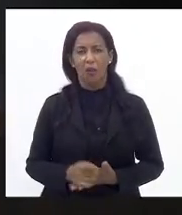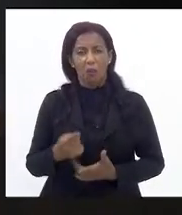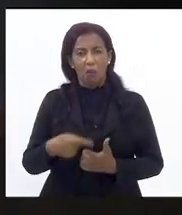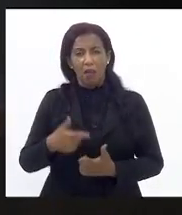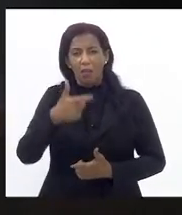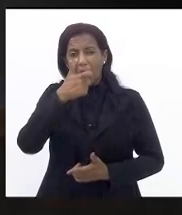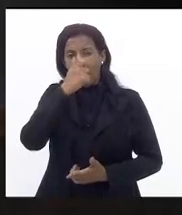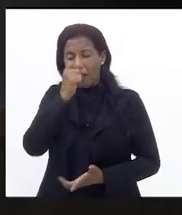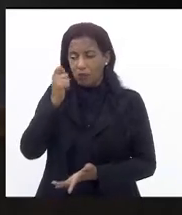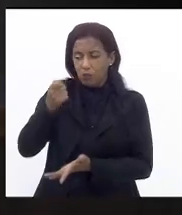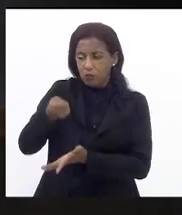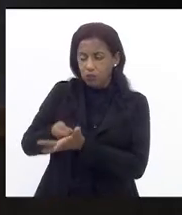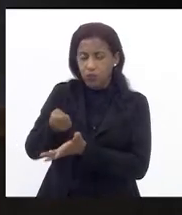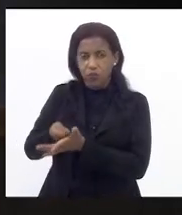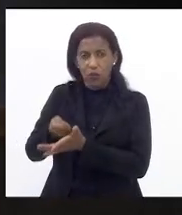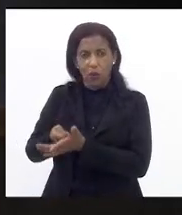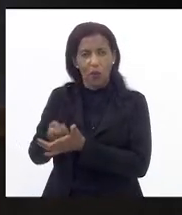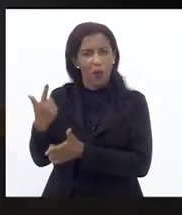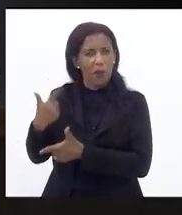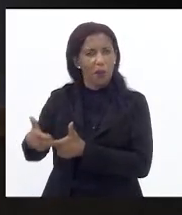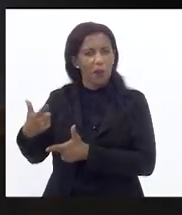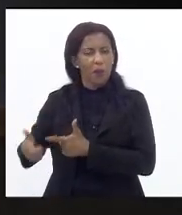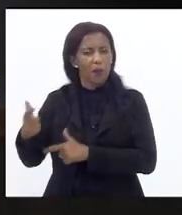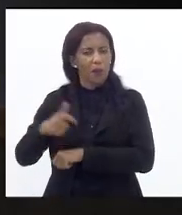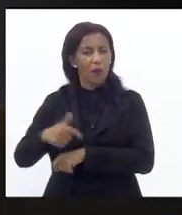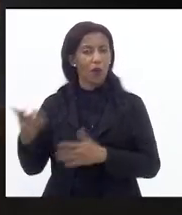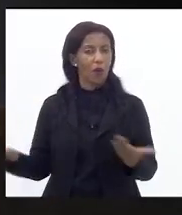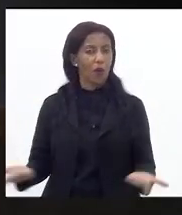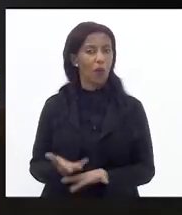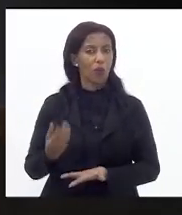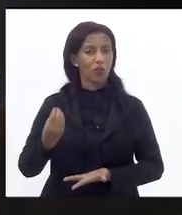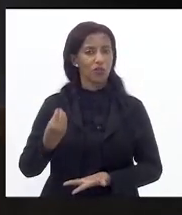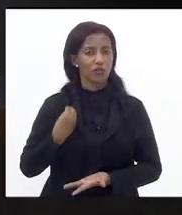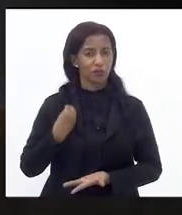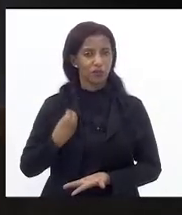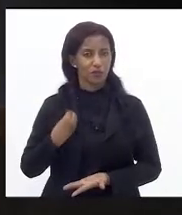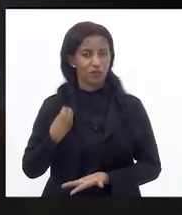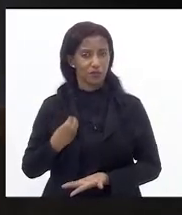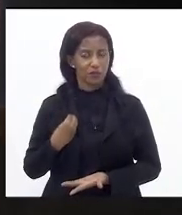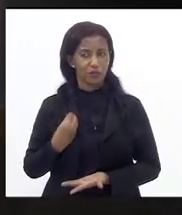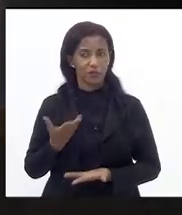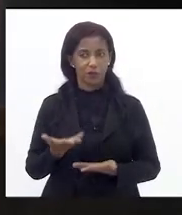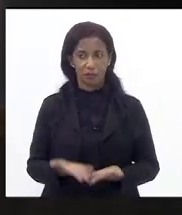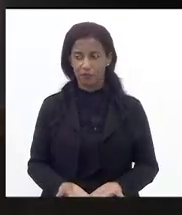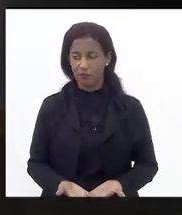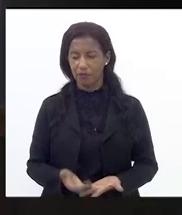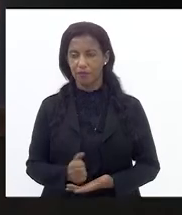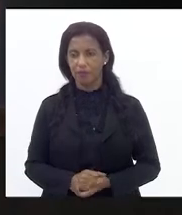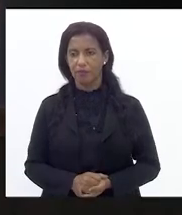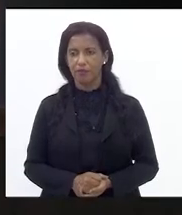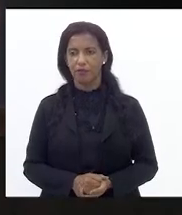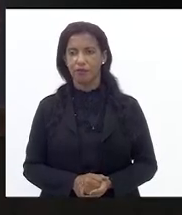apertado em determinados momentos hoje vive Como dito aqui também uma